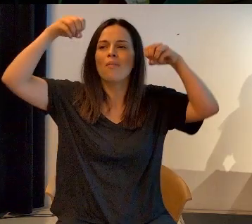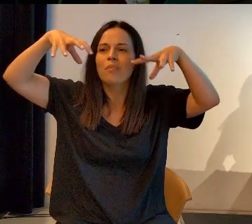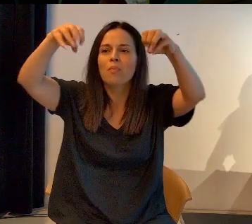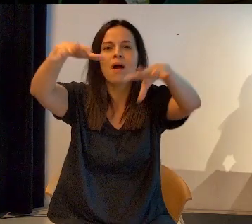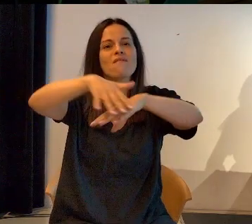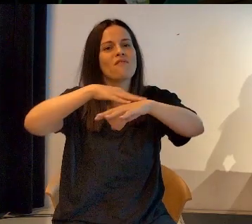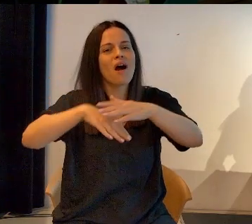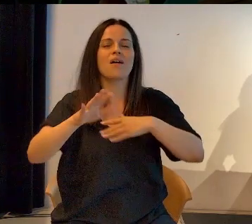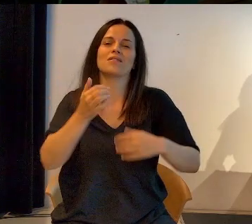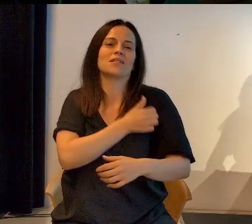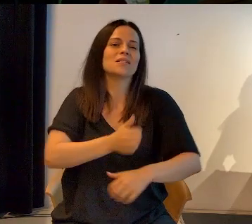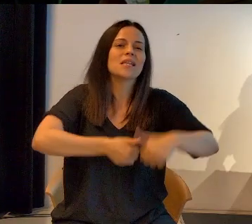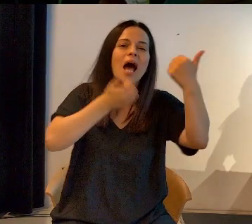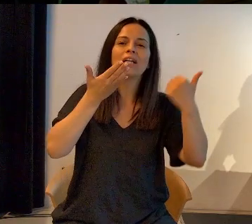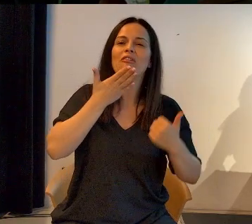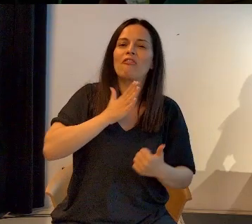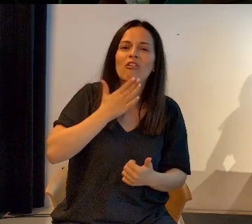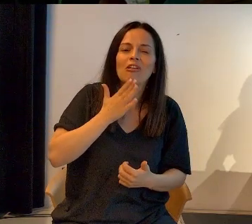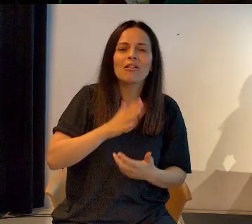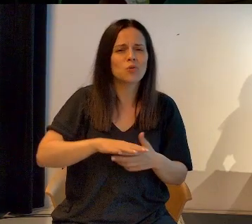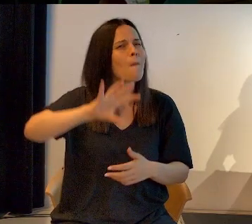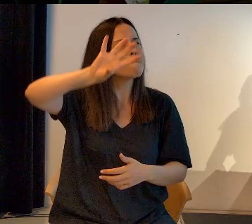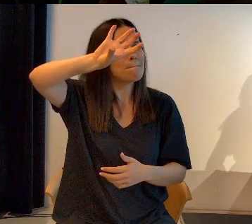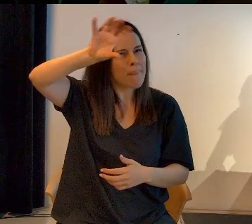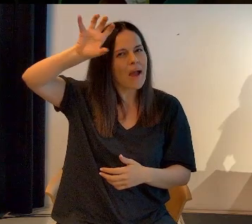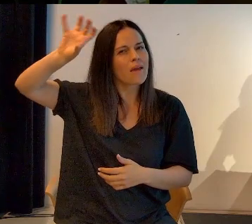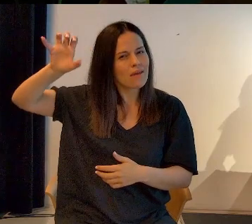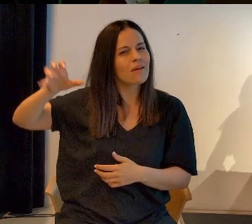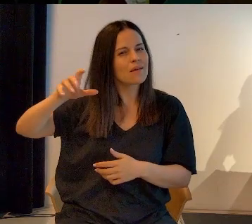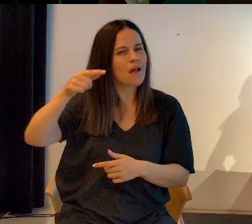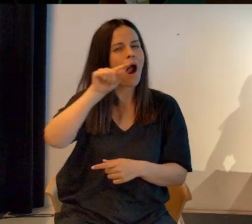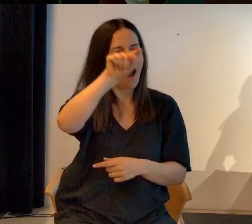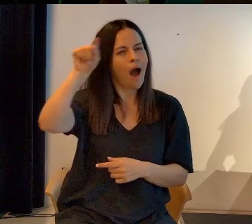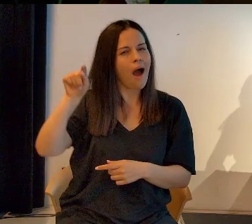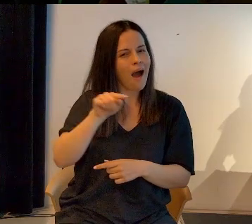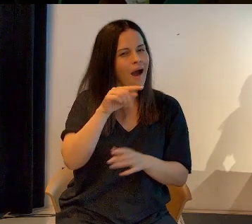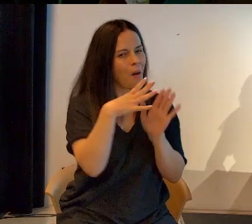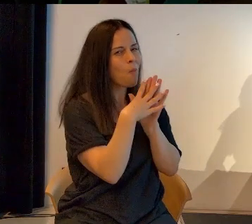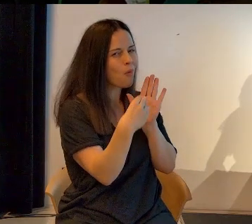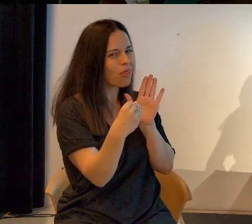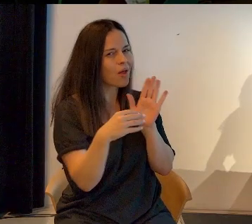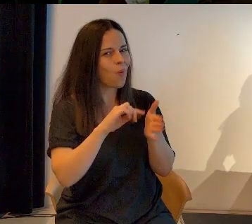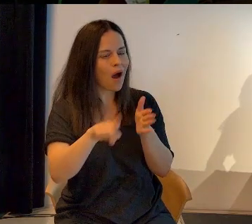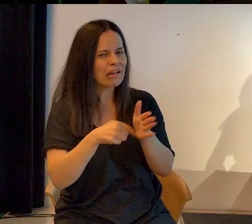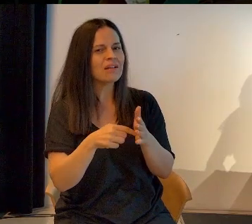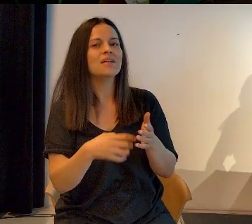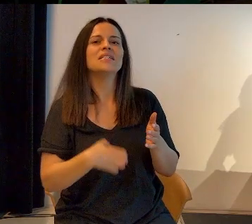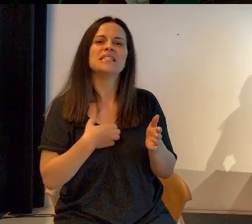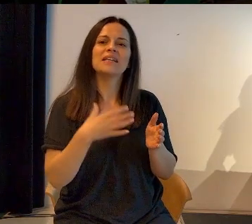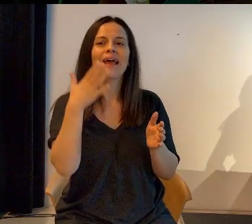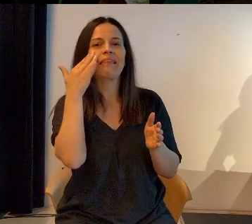algumas vilas e cidades? Começa a acontecer um pouco aí pelo país. Como é que vocês veem isso? Uma tentativa de cópia?